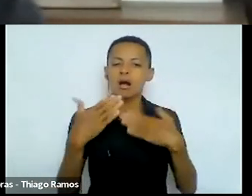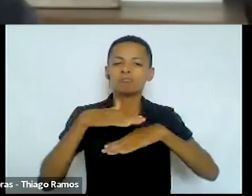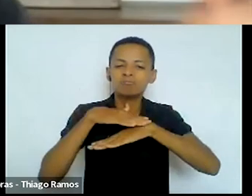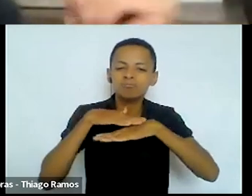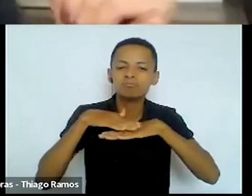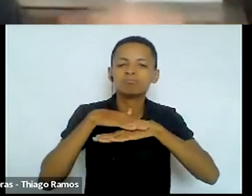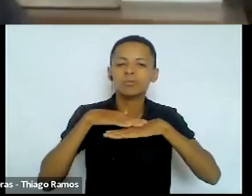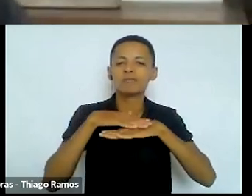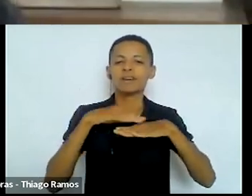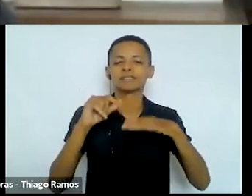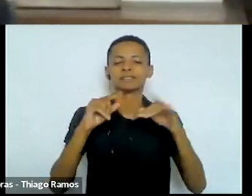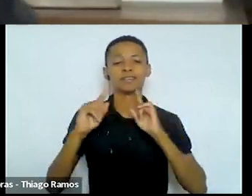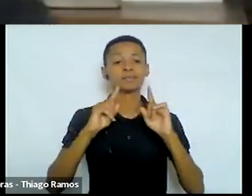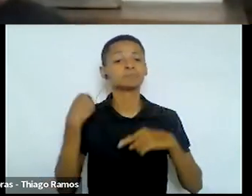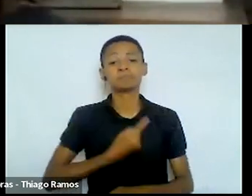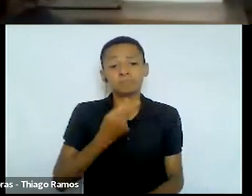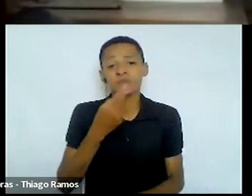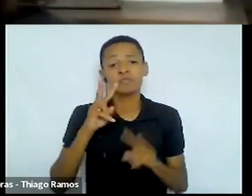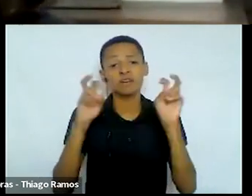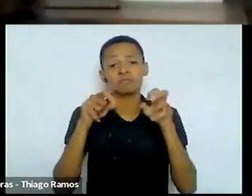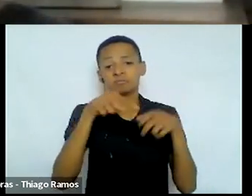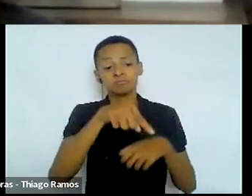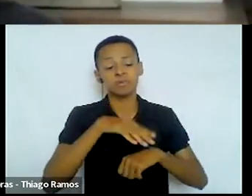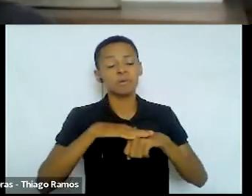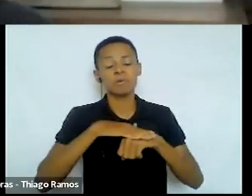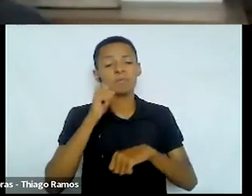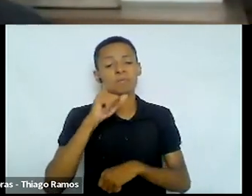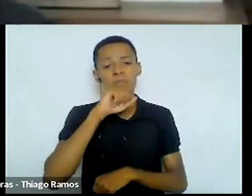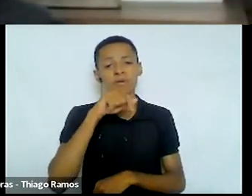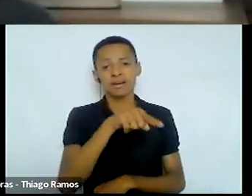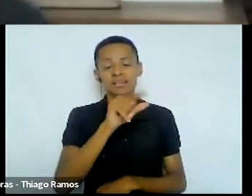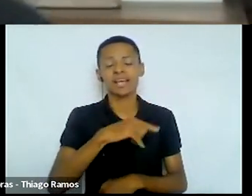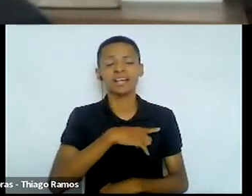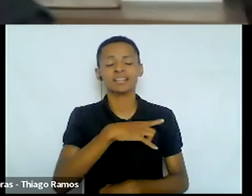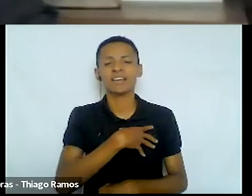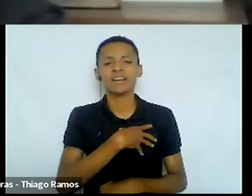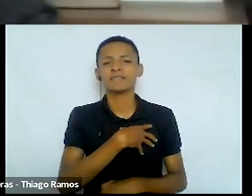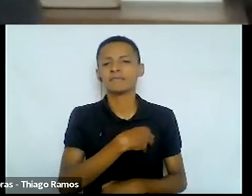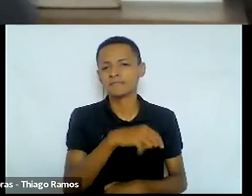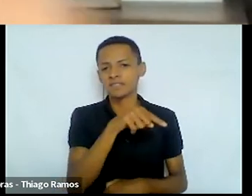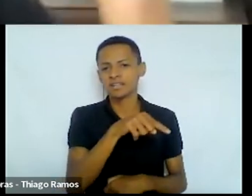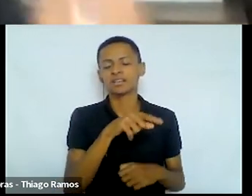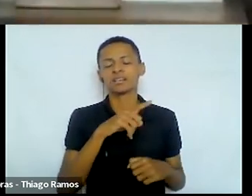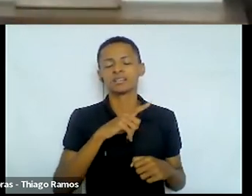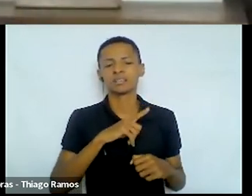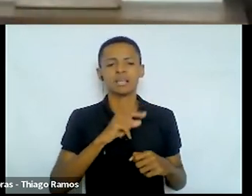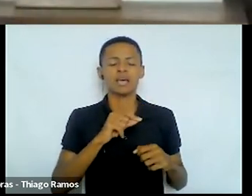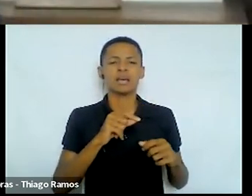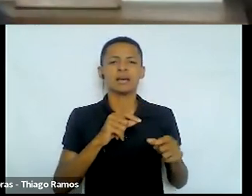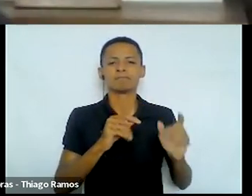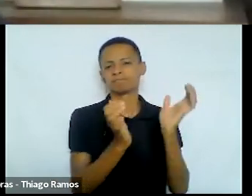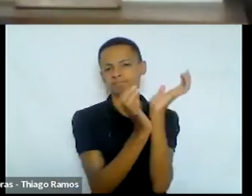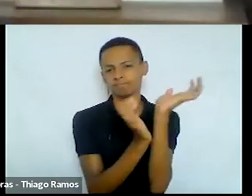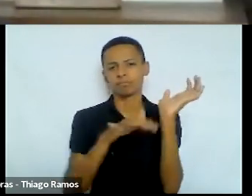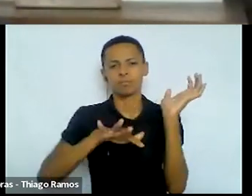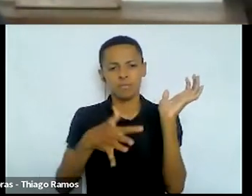diálogo, a gente não fala com essa mãe, a gente não fala com aquela mãe de família de classe média que é totalmente contra o aborto, porque ela não entende o